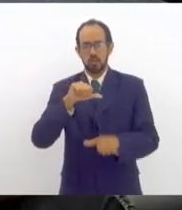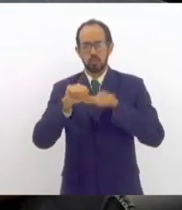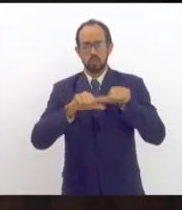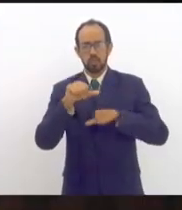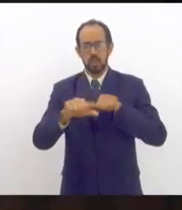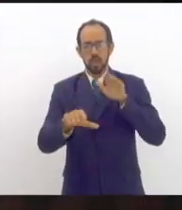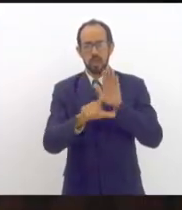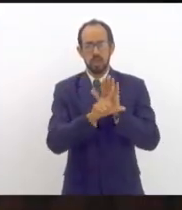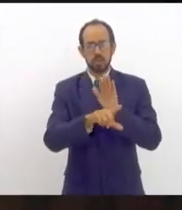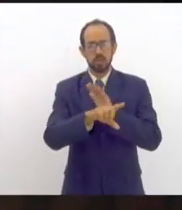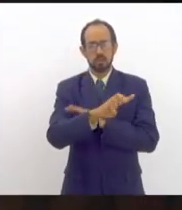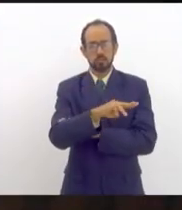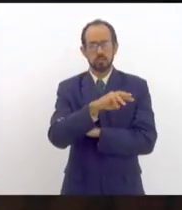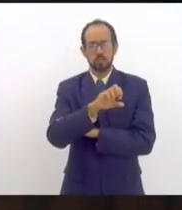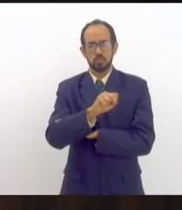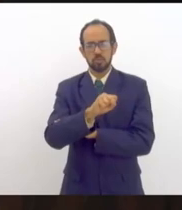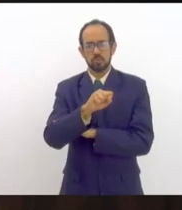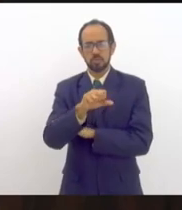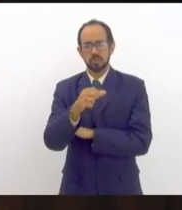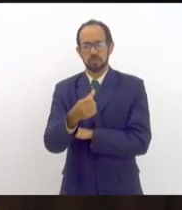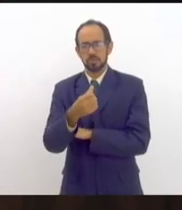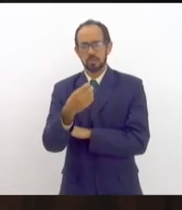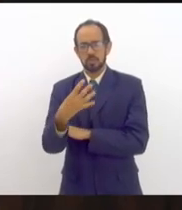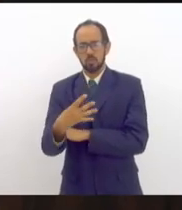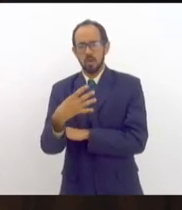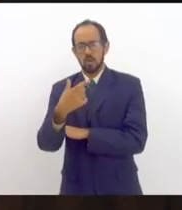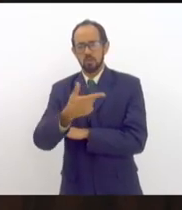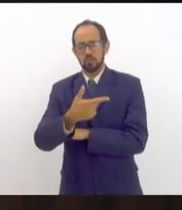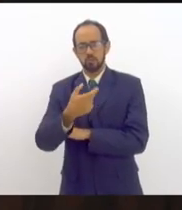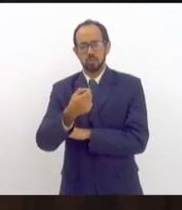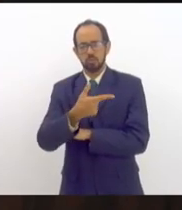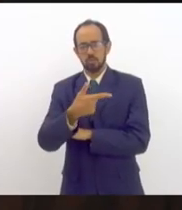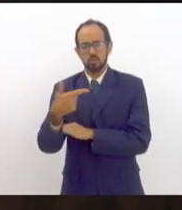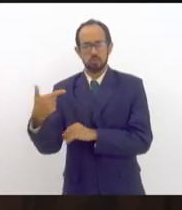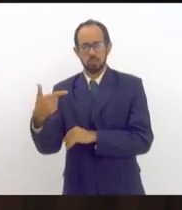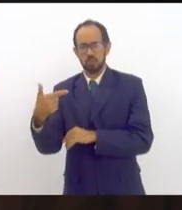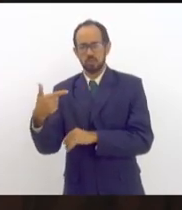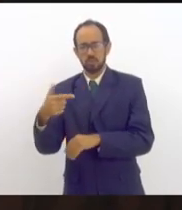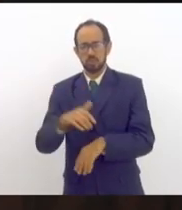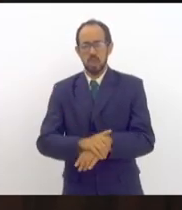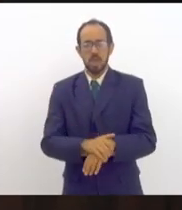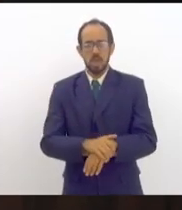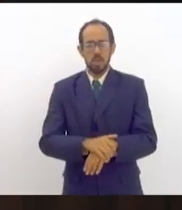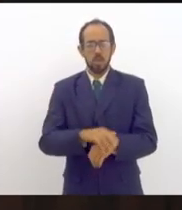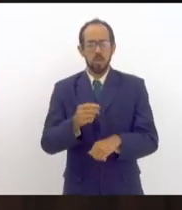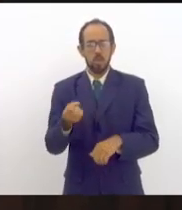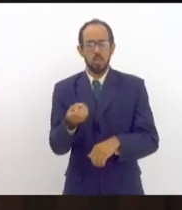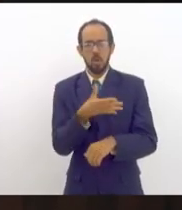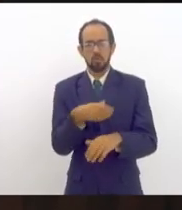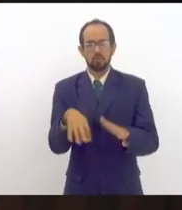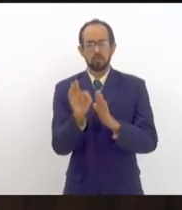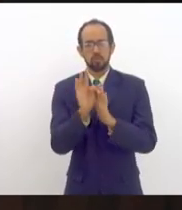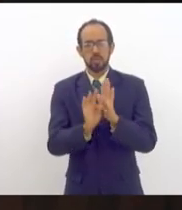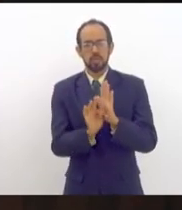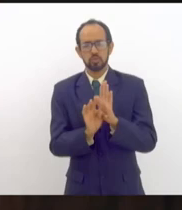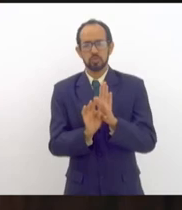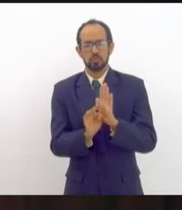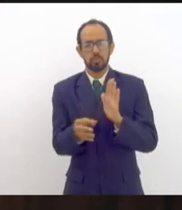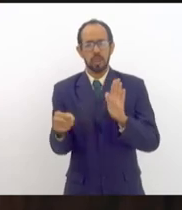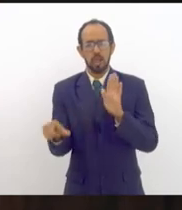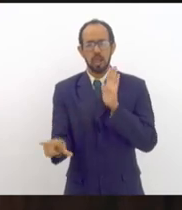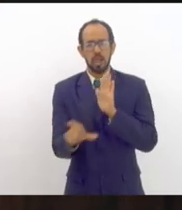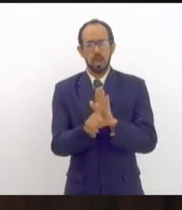3.874 de 24 de junho de 2002 com nova redação dada pela lei